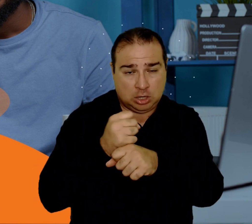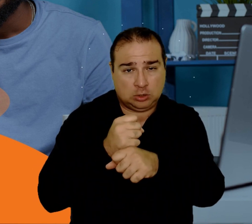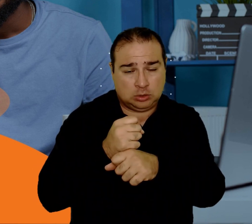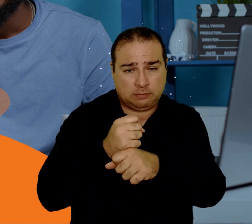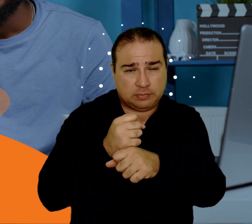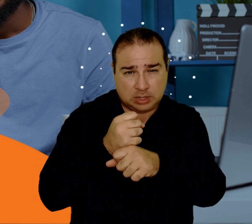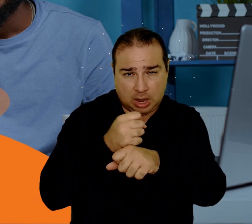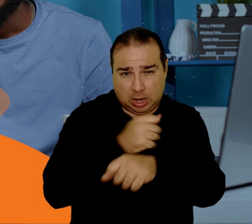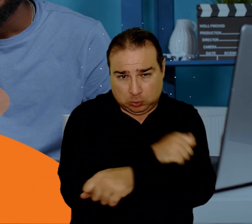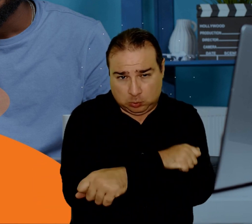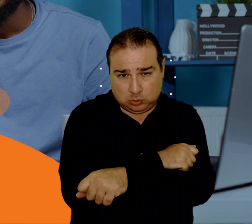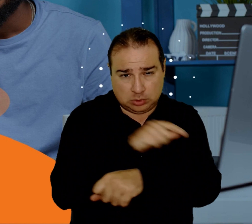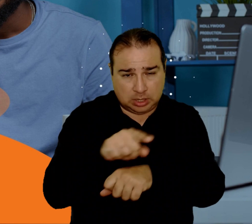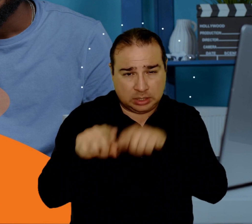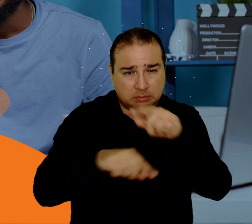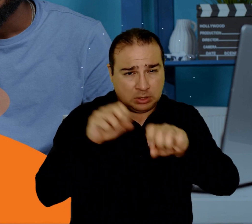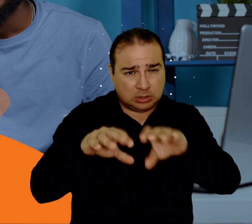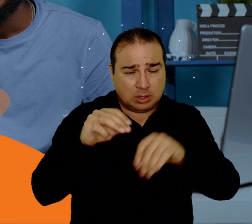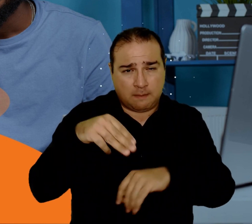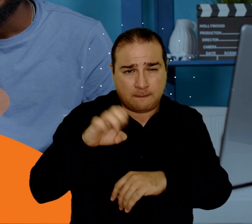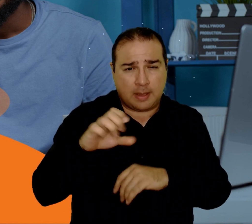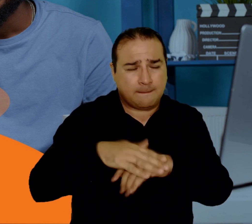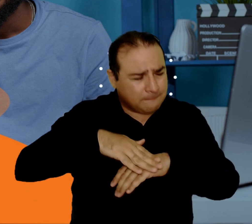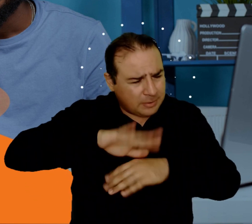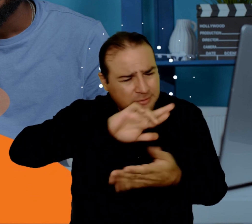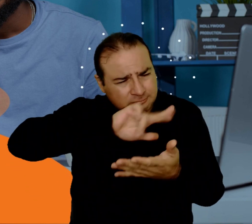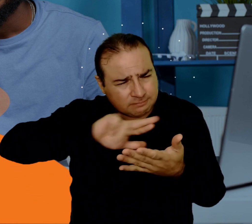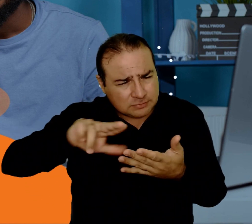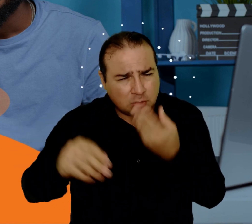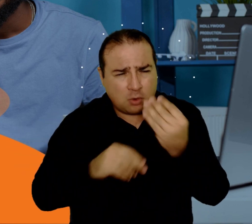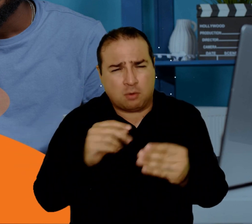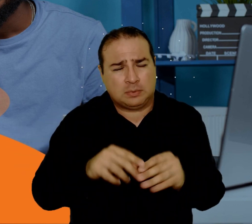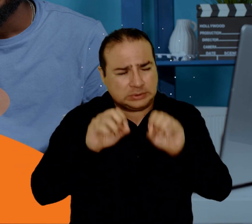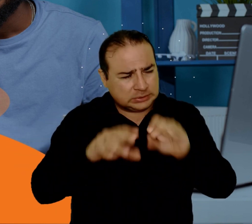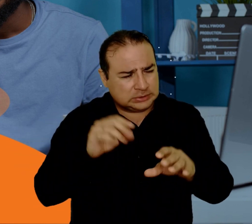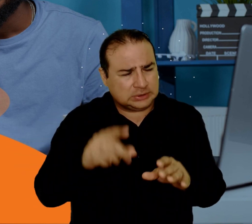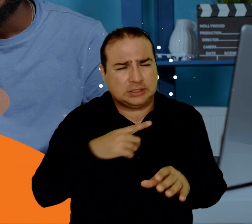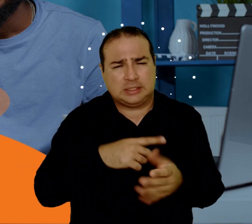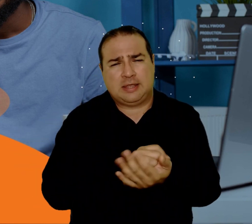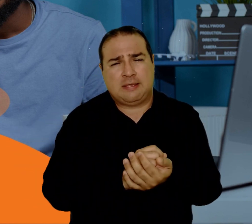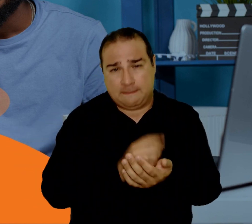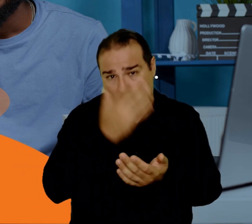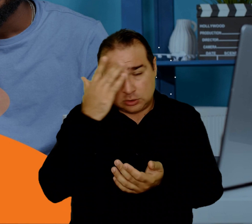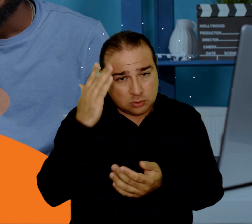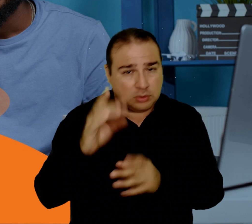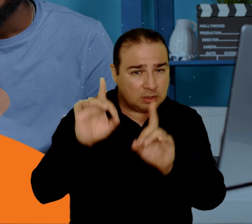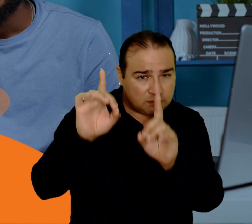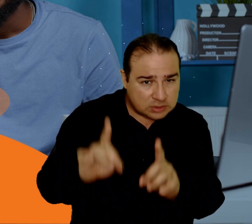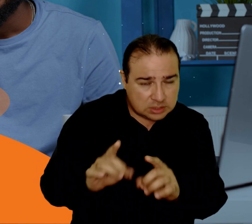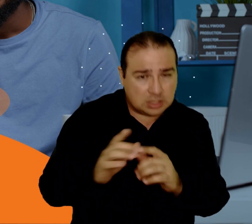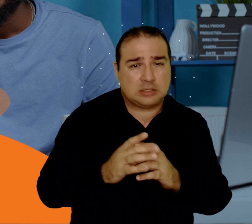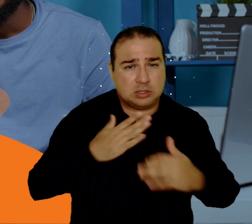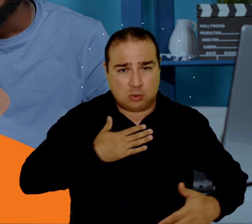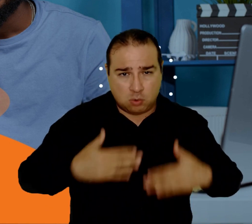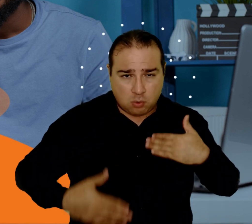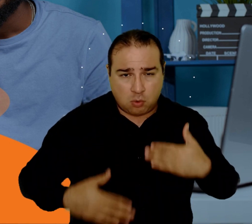no público-alvo da educação especial, que é a expressão que o MEC usa, com as mais diferentes especificidades. Tinha lá pessoas com deficiência